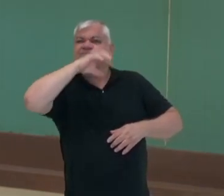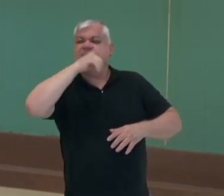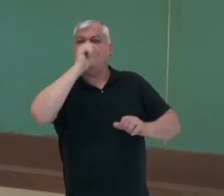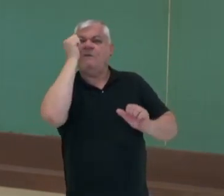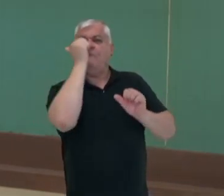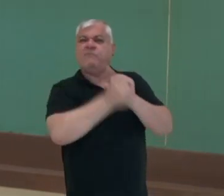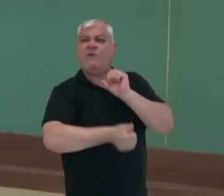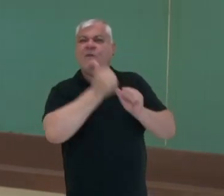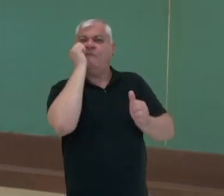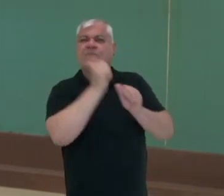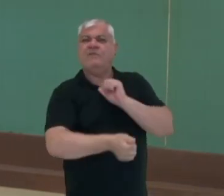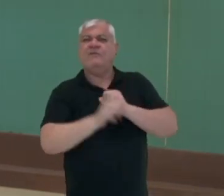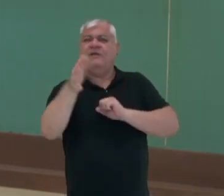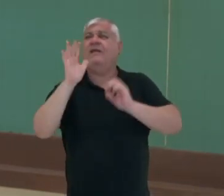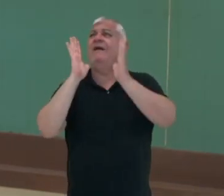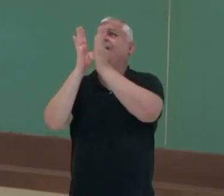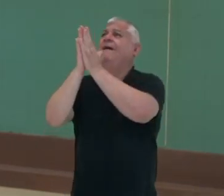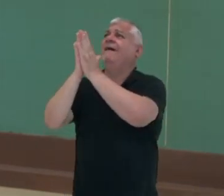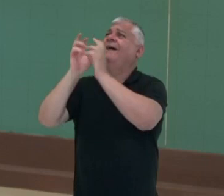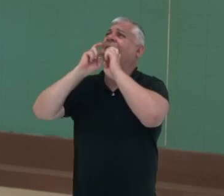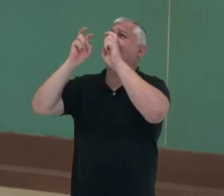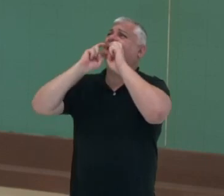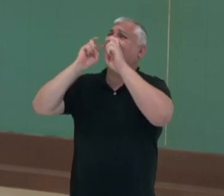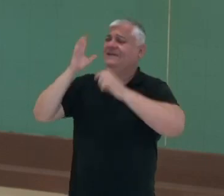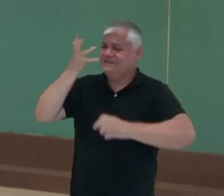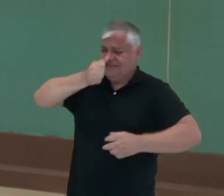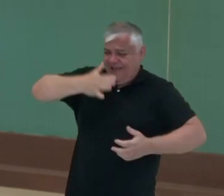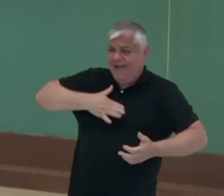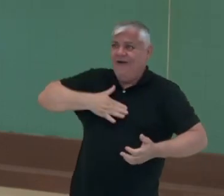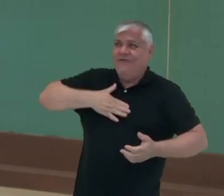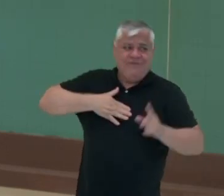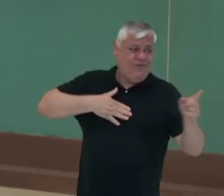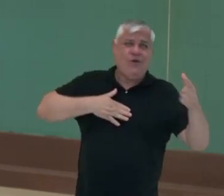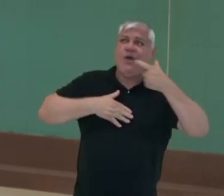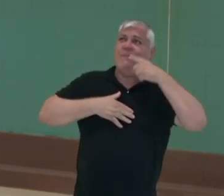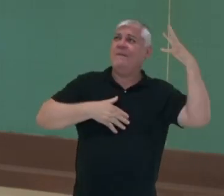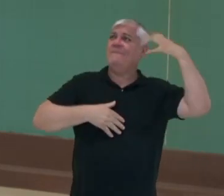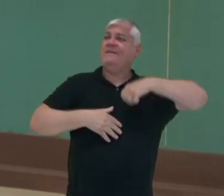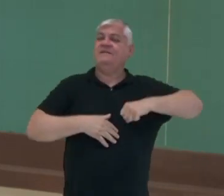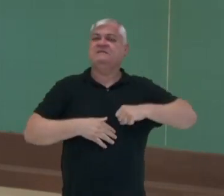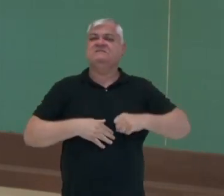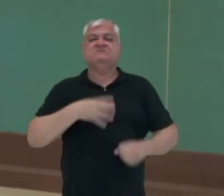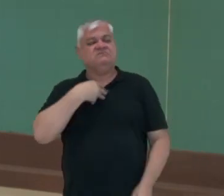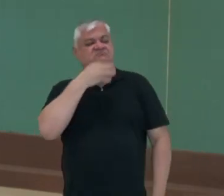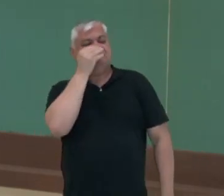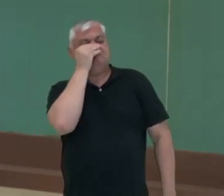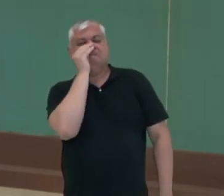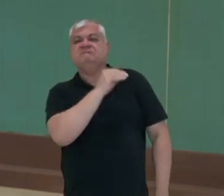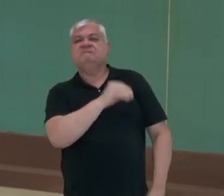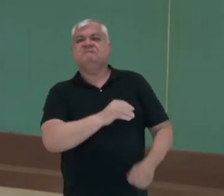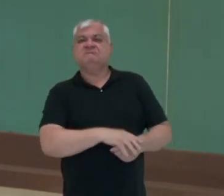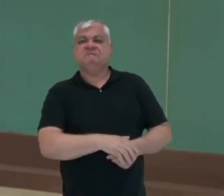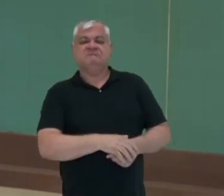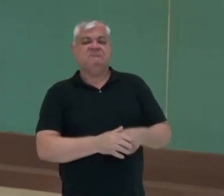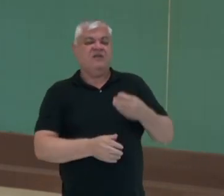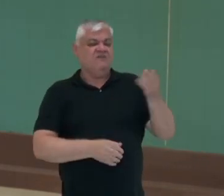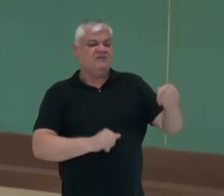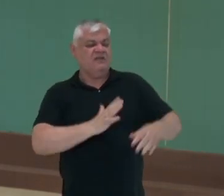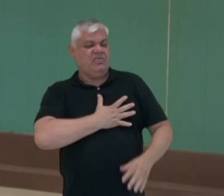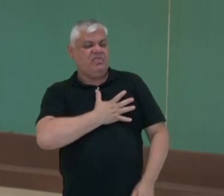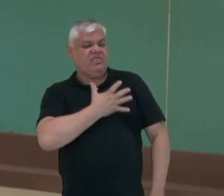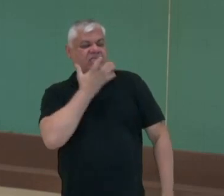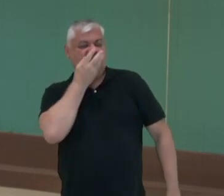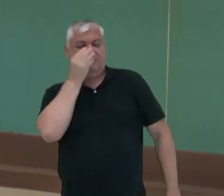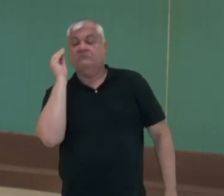Medusa, ela pediu por favor, Hera, me salve. E a Hera a desprezou. Hera virou o rosto dela e falou, você me dá nojo, não quero ver